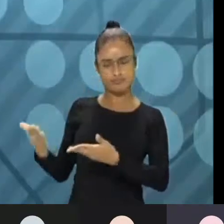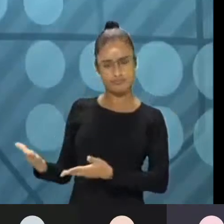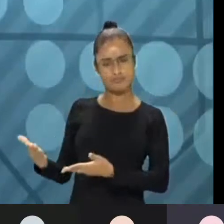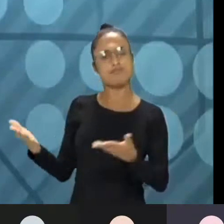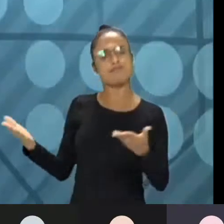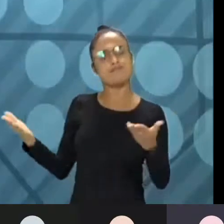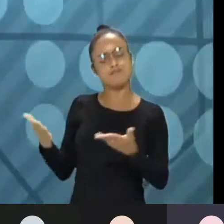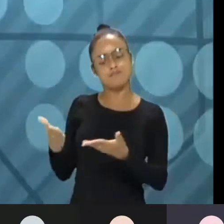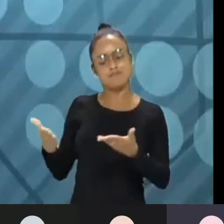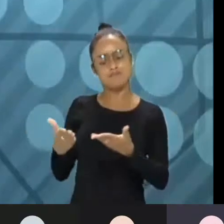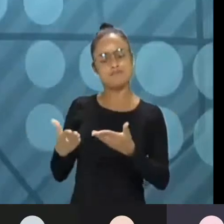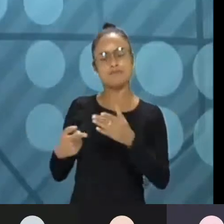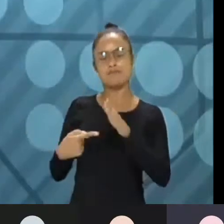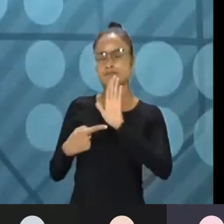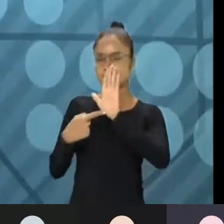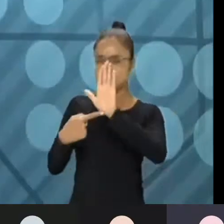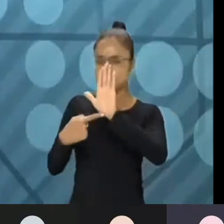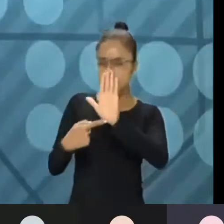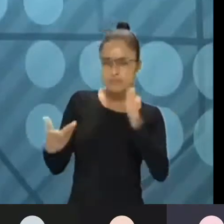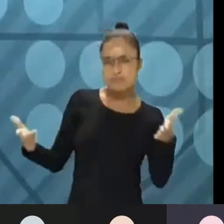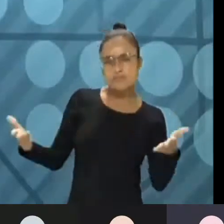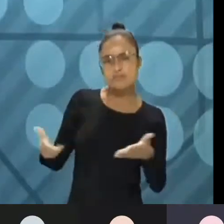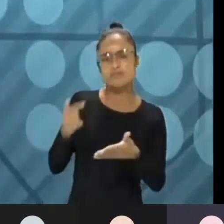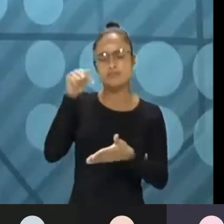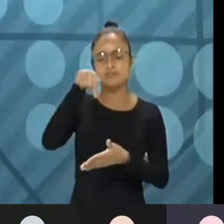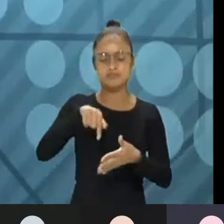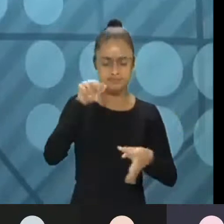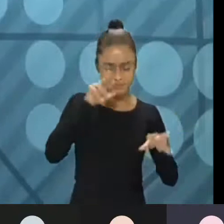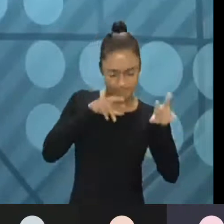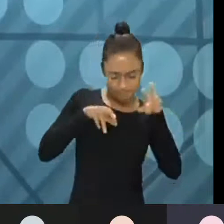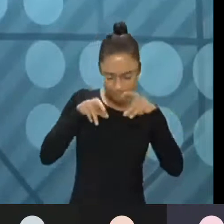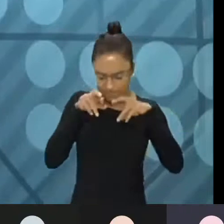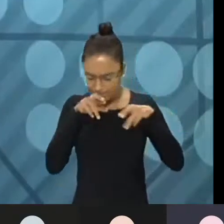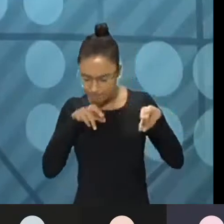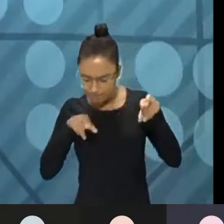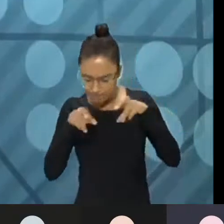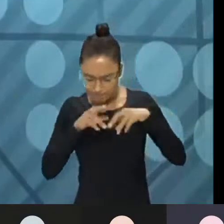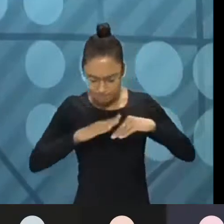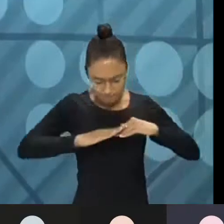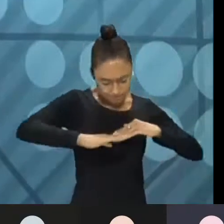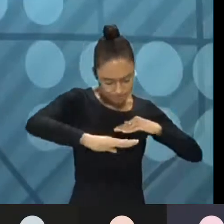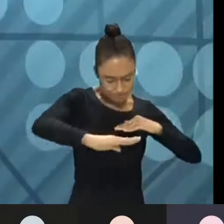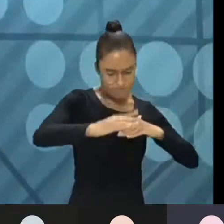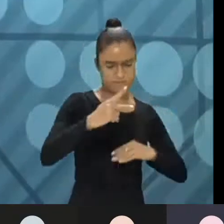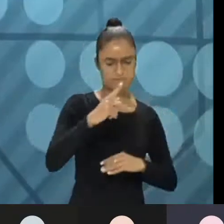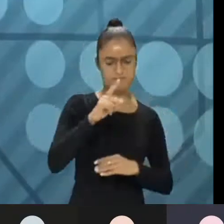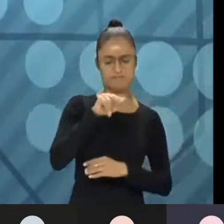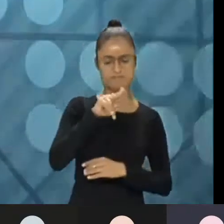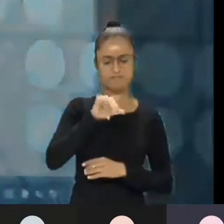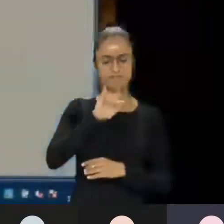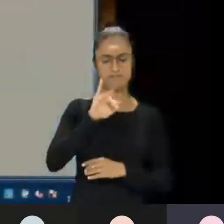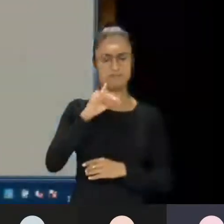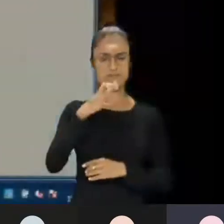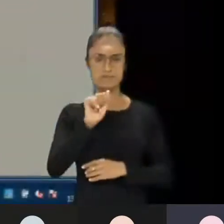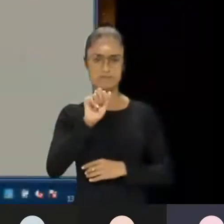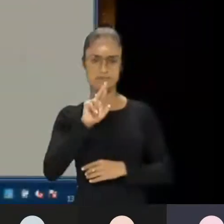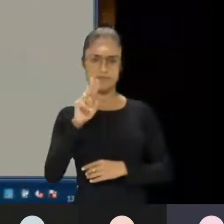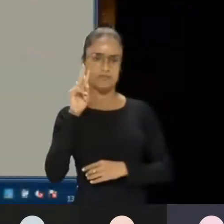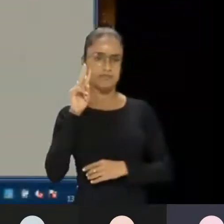e ele utiliza esses objetos que nós verificamos tridimensionalmente, ele vai planificar cada um deles. Acompanhe na câmera de